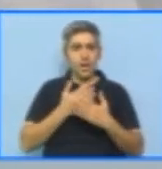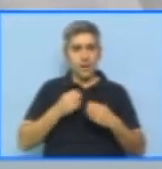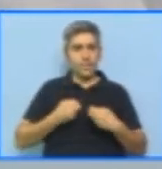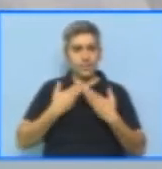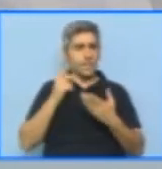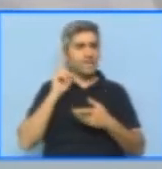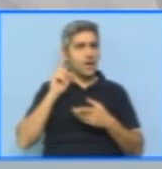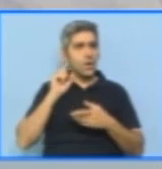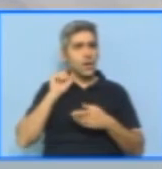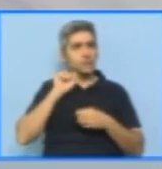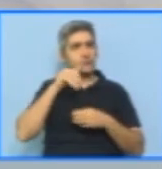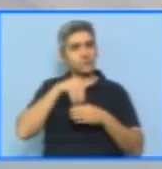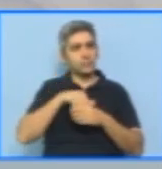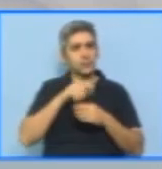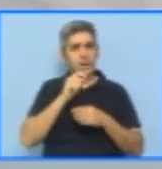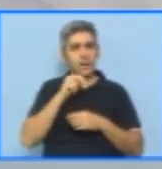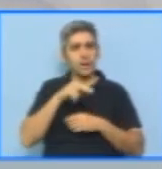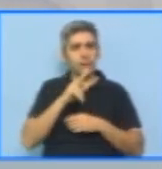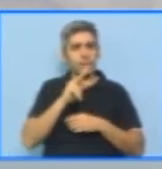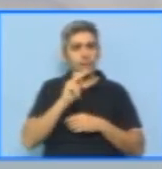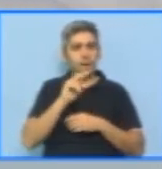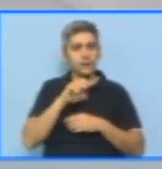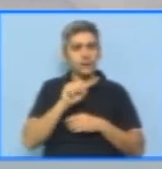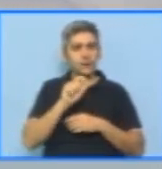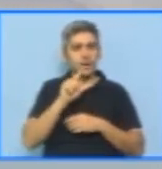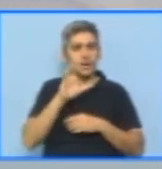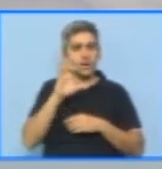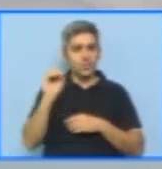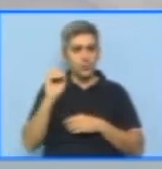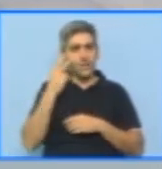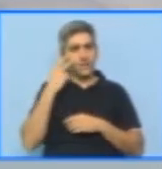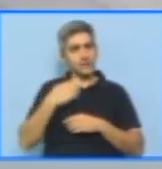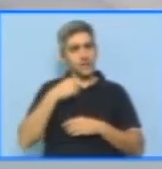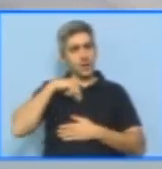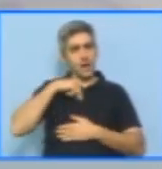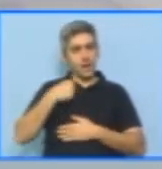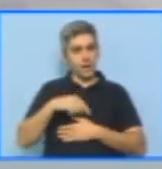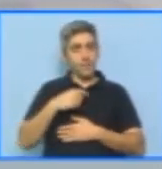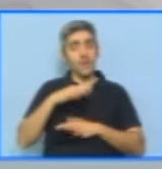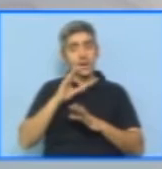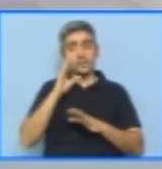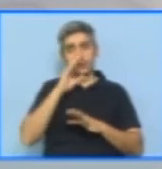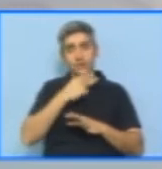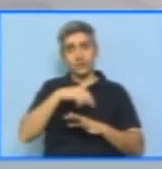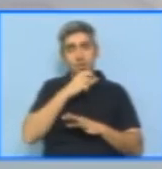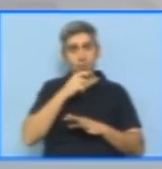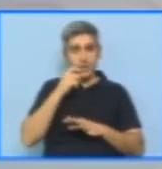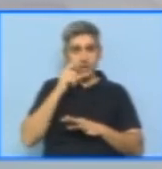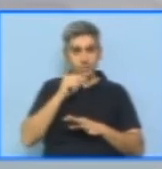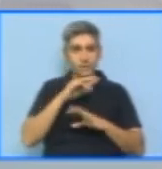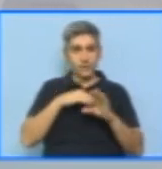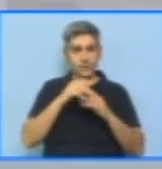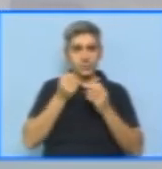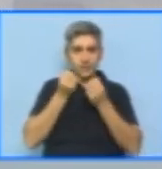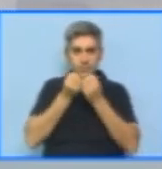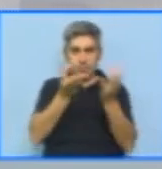os valores que estão no Evangelho e a vivê-los. Mas a verdade é que se cumprirmos também o ato de fazer